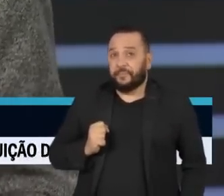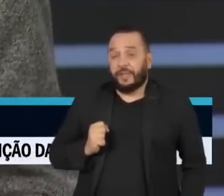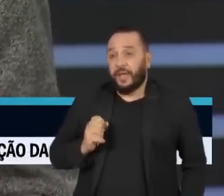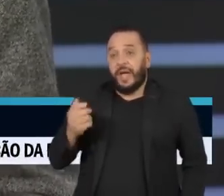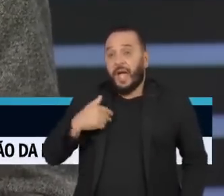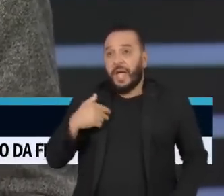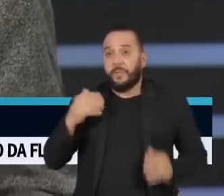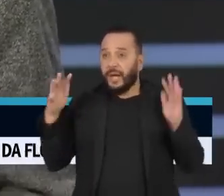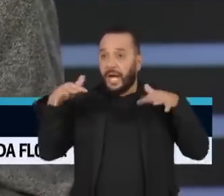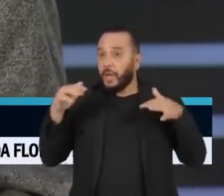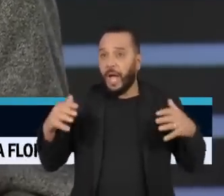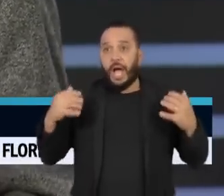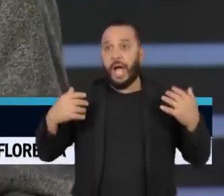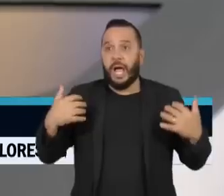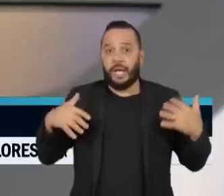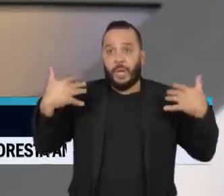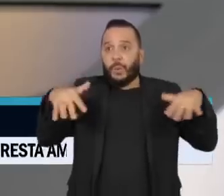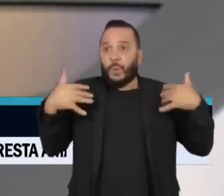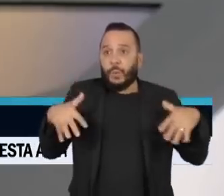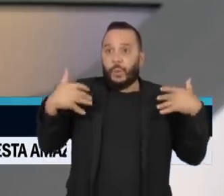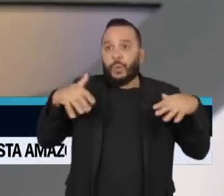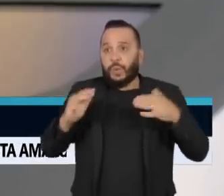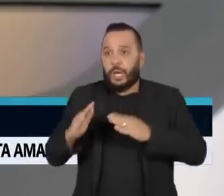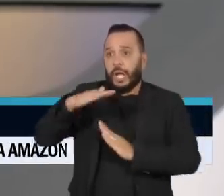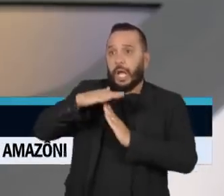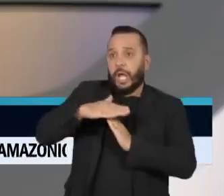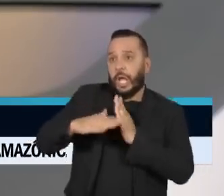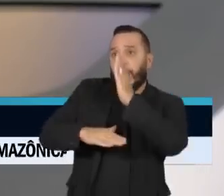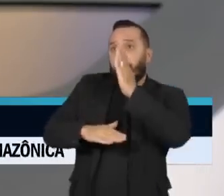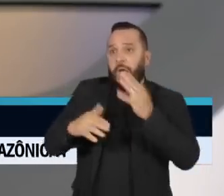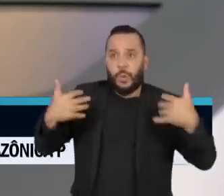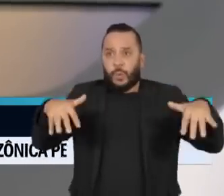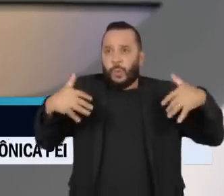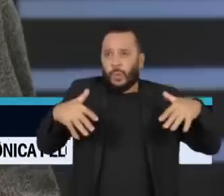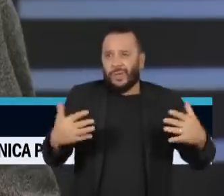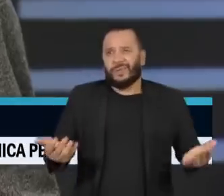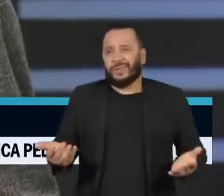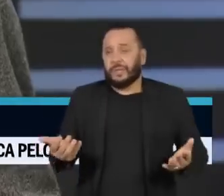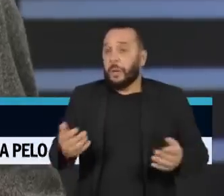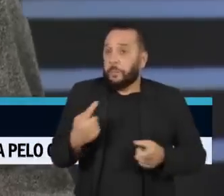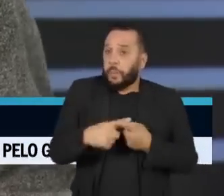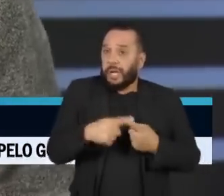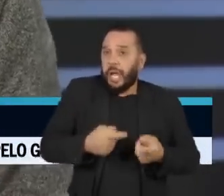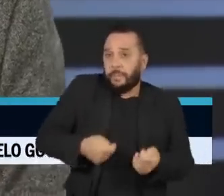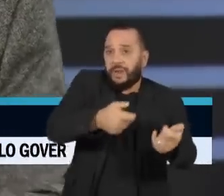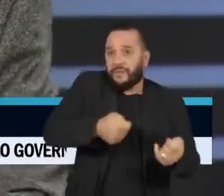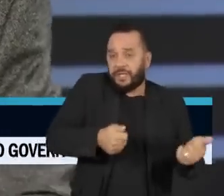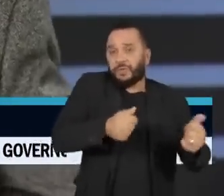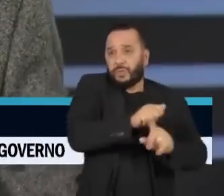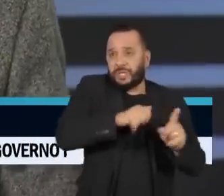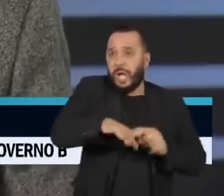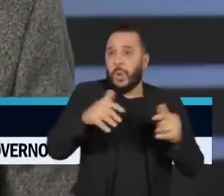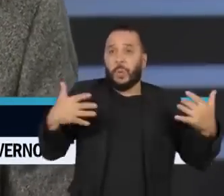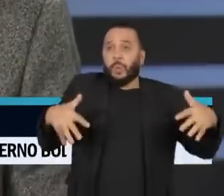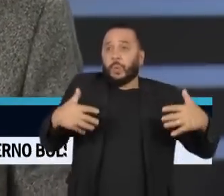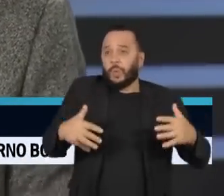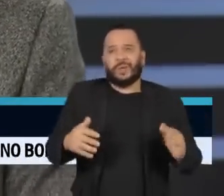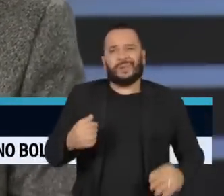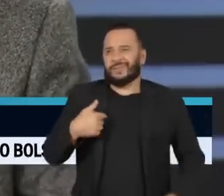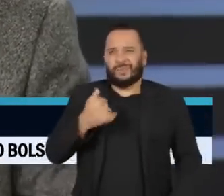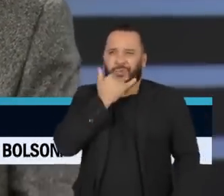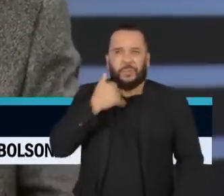todo fica em pavorosa porque é dito que você vai dar atenção a gastos sociais né então eu não acredito